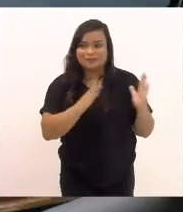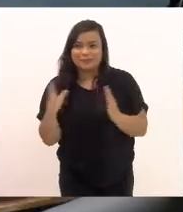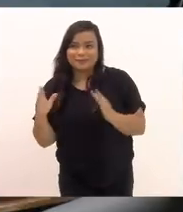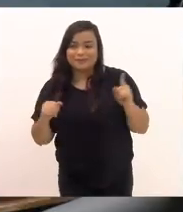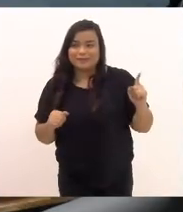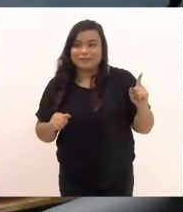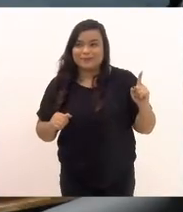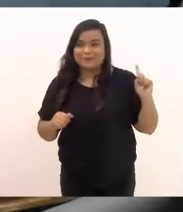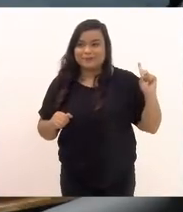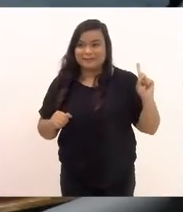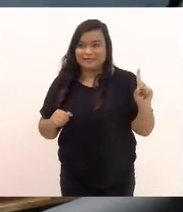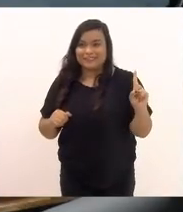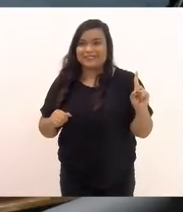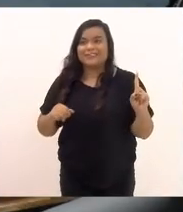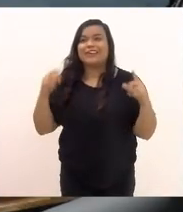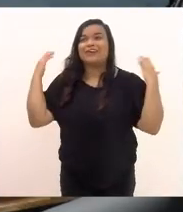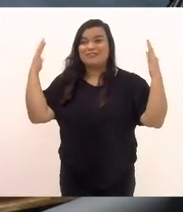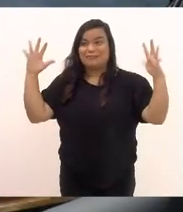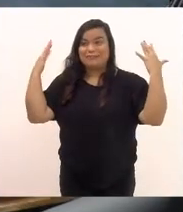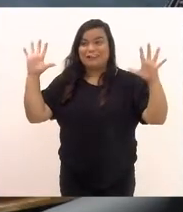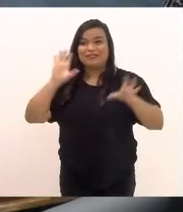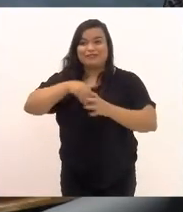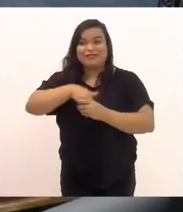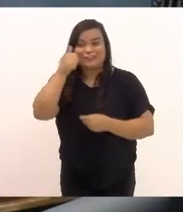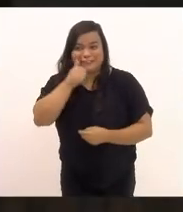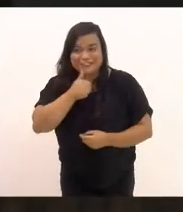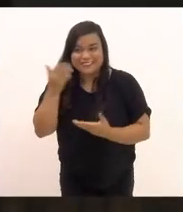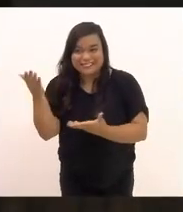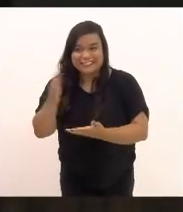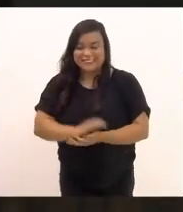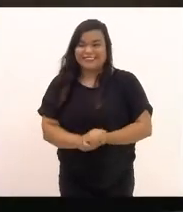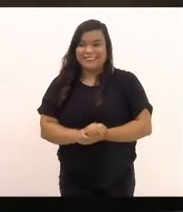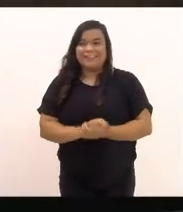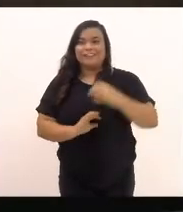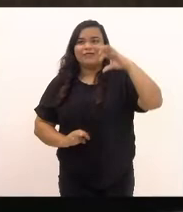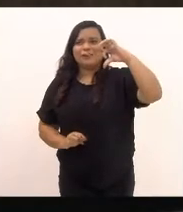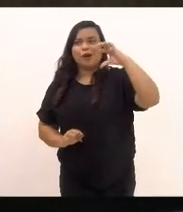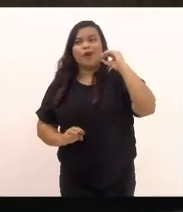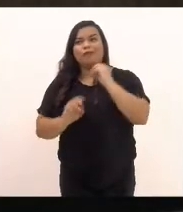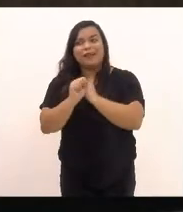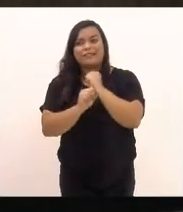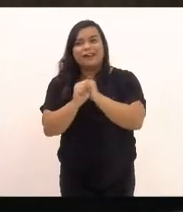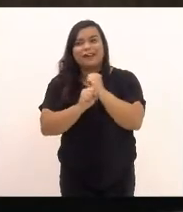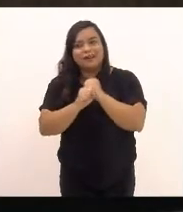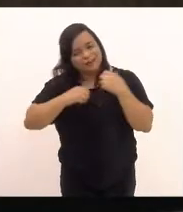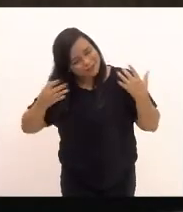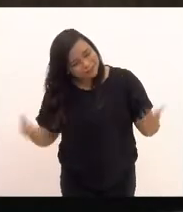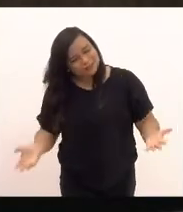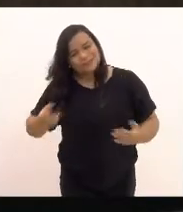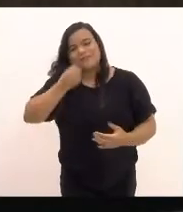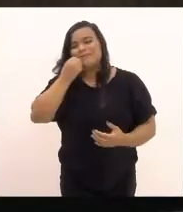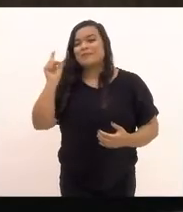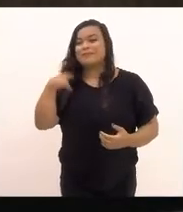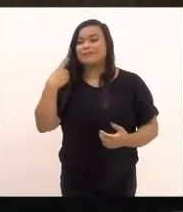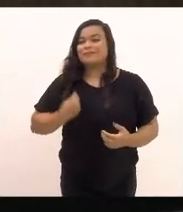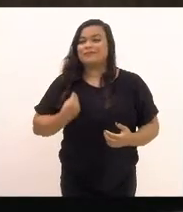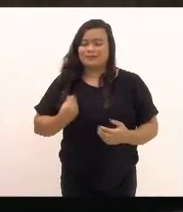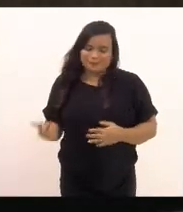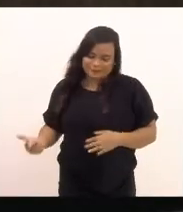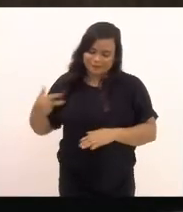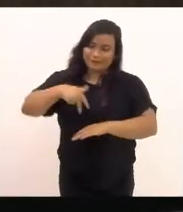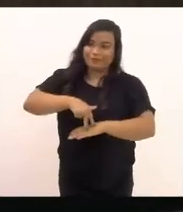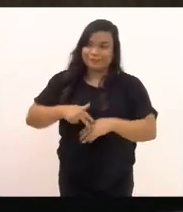Hierarquia. Com a palavra, viva o voto feminino. Viva o voto feminino. 90 anos de voto feminino. Exatamente. Que bom que a gente está aqui. Essas